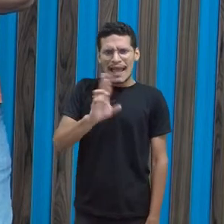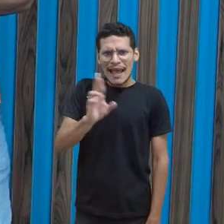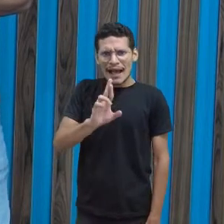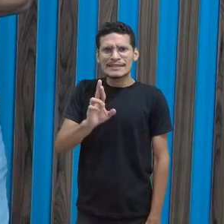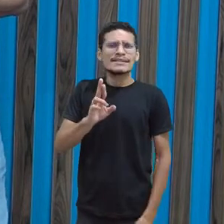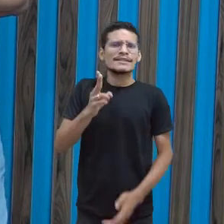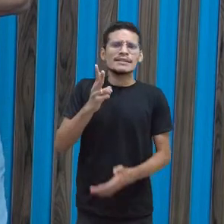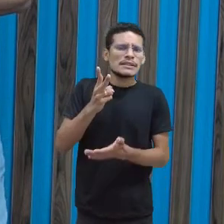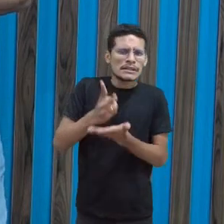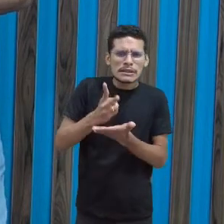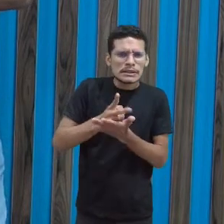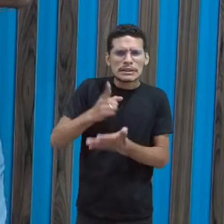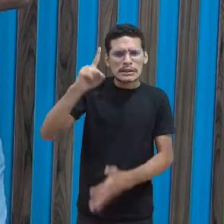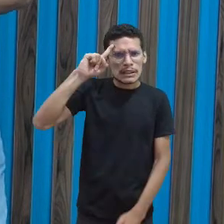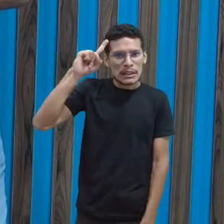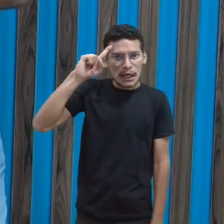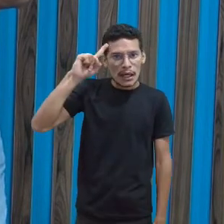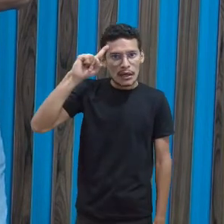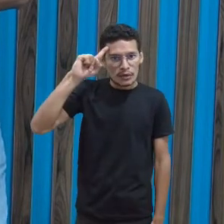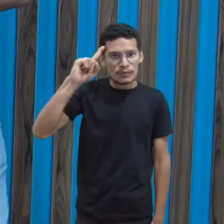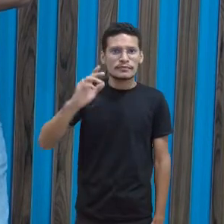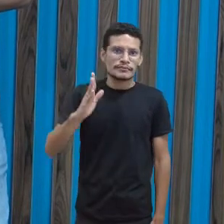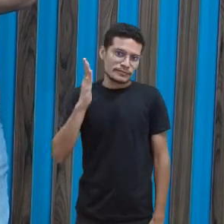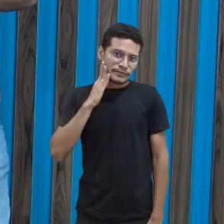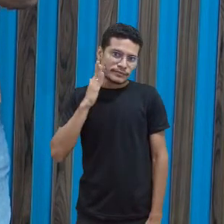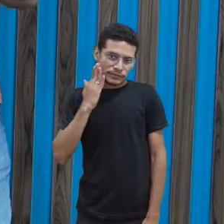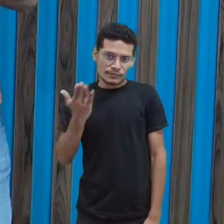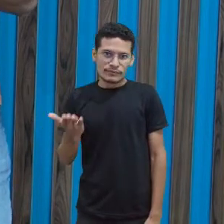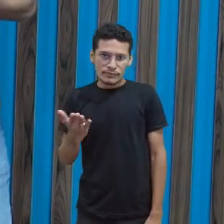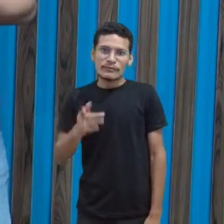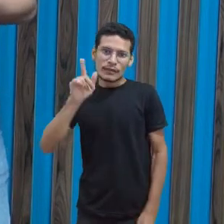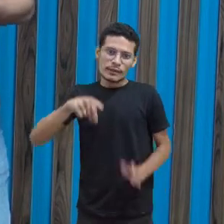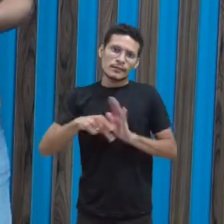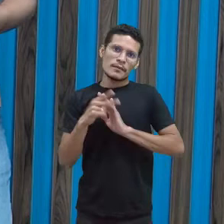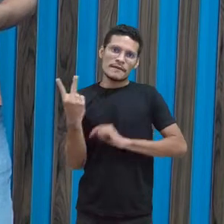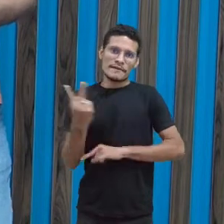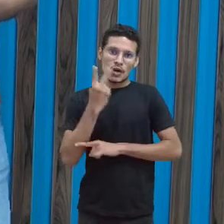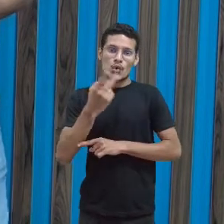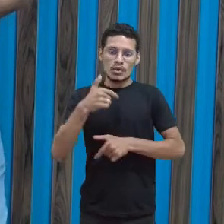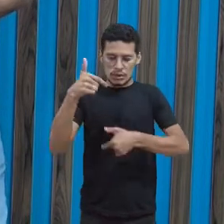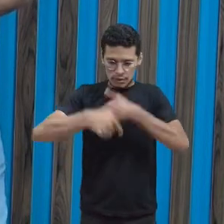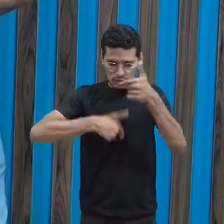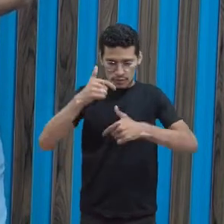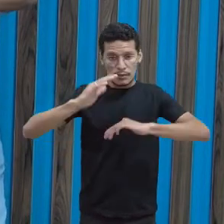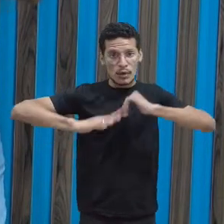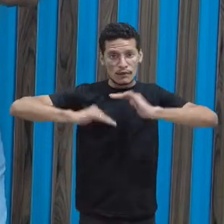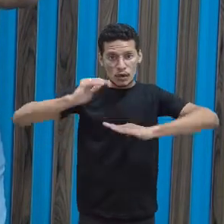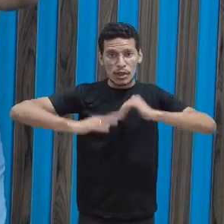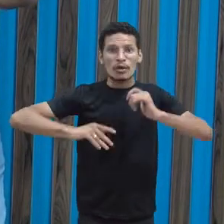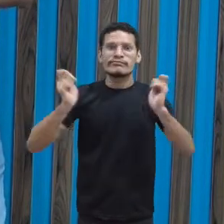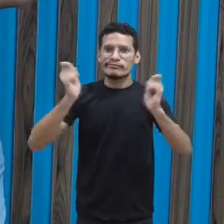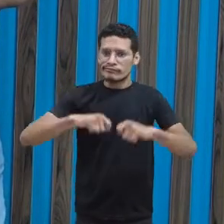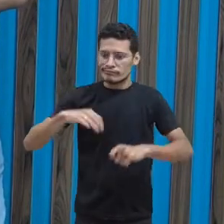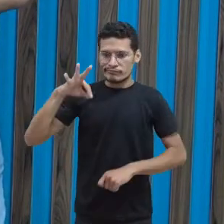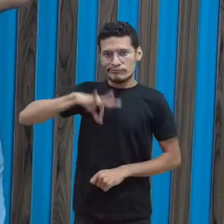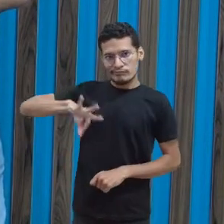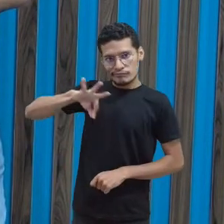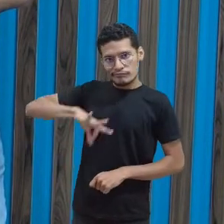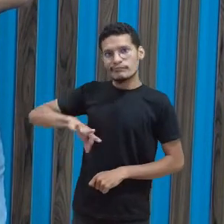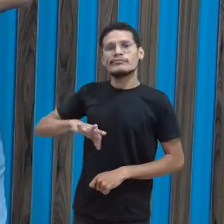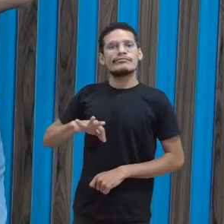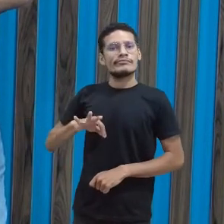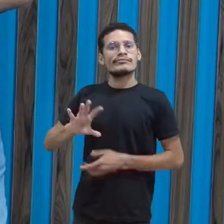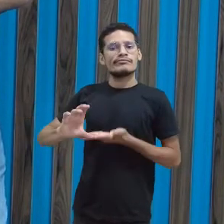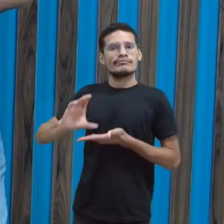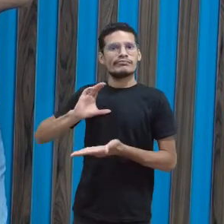36,67 diários. Então, esse é o valor que o trabalhador que, enfim, tem um salário mínimo, ele